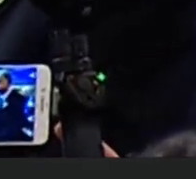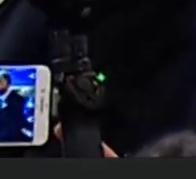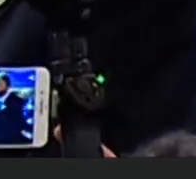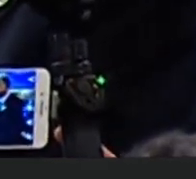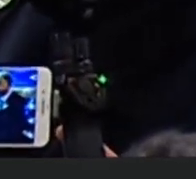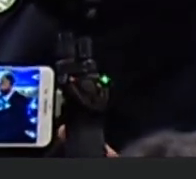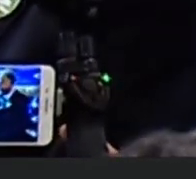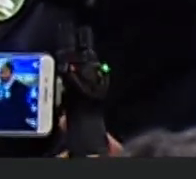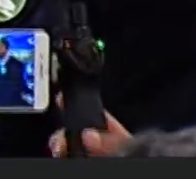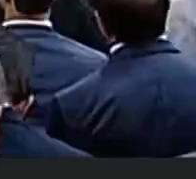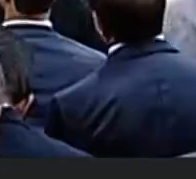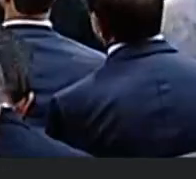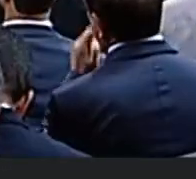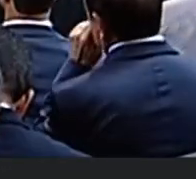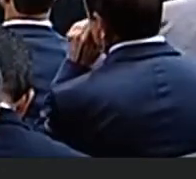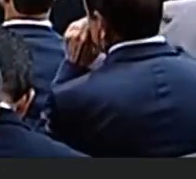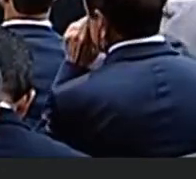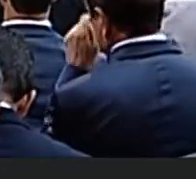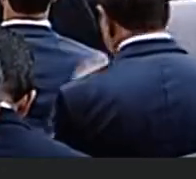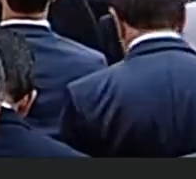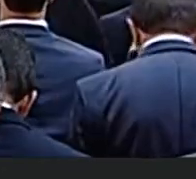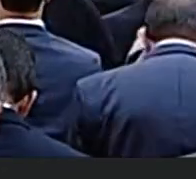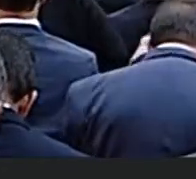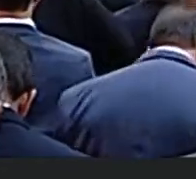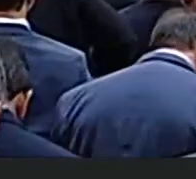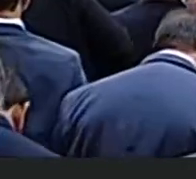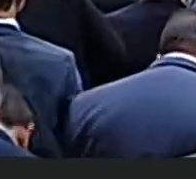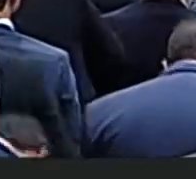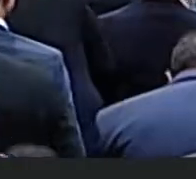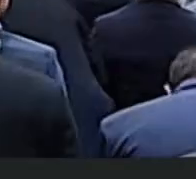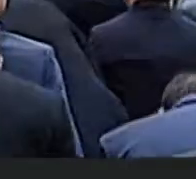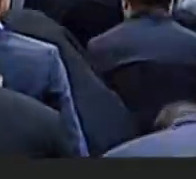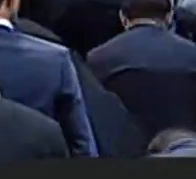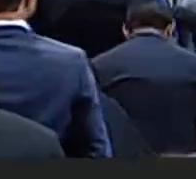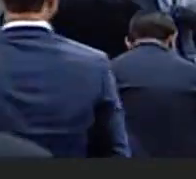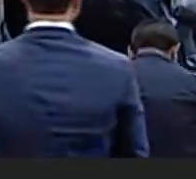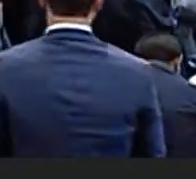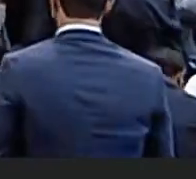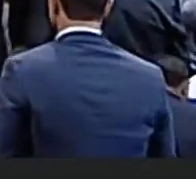Senhoras e senhores, com a palavra o Presidente da República, Michel Temer.